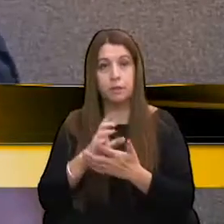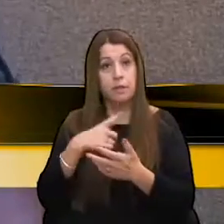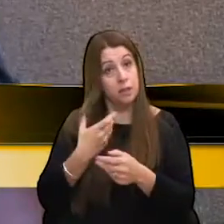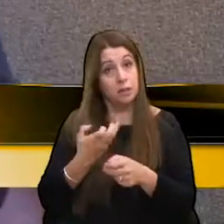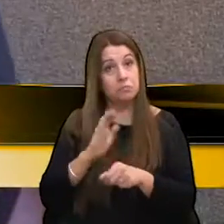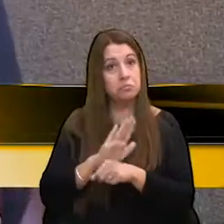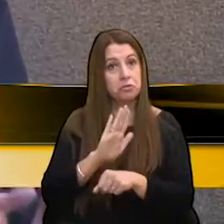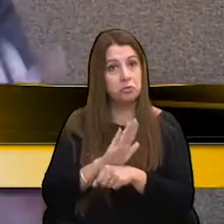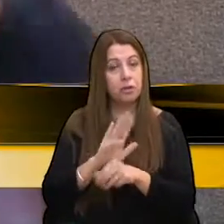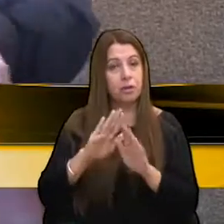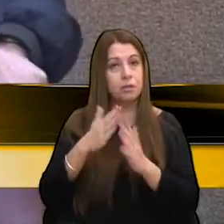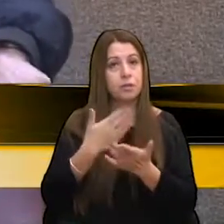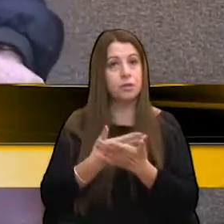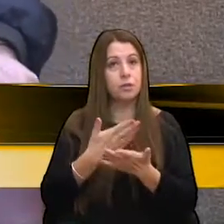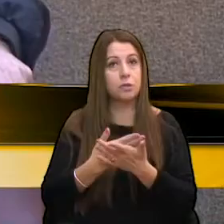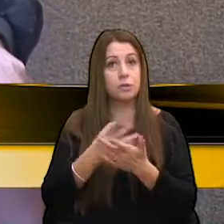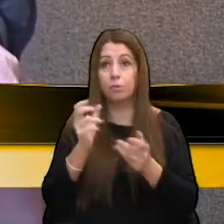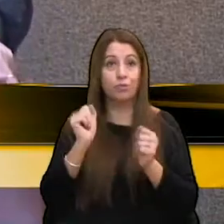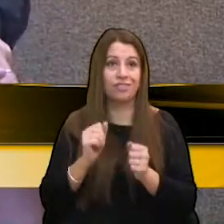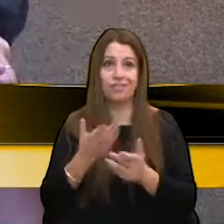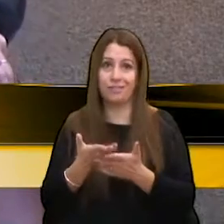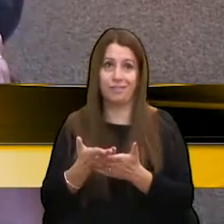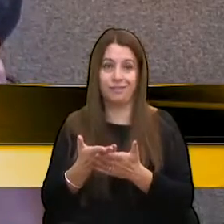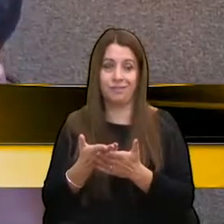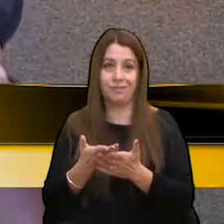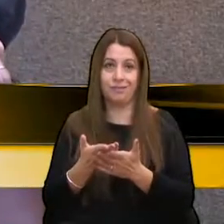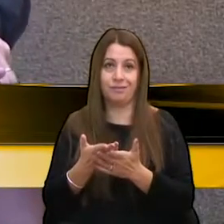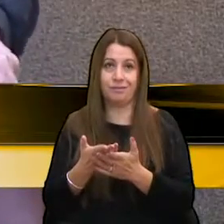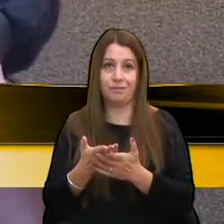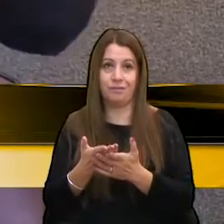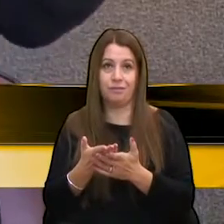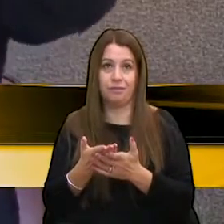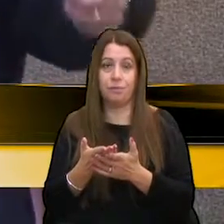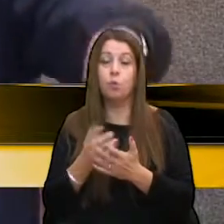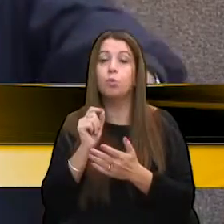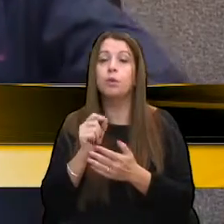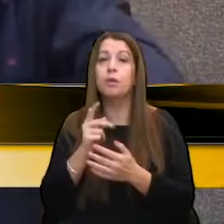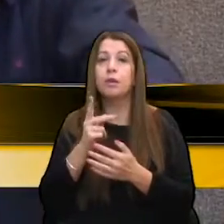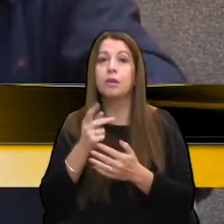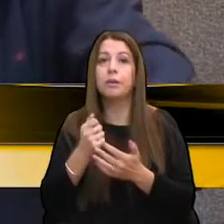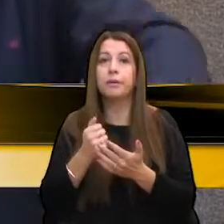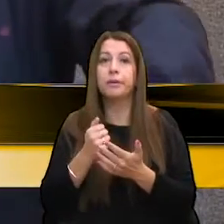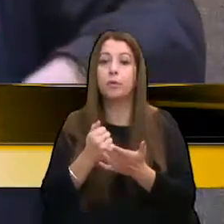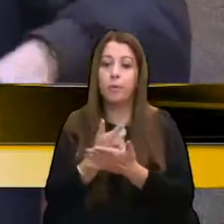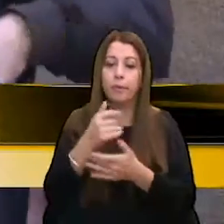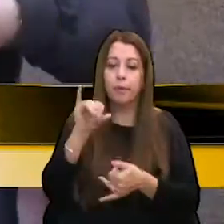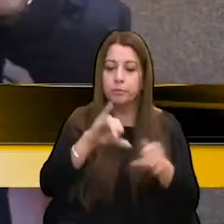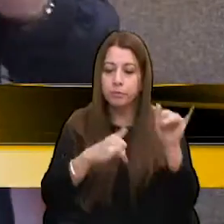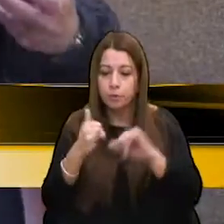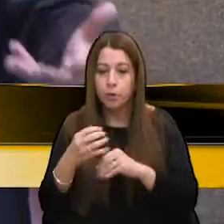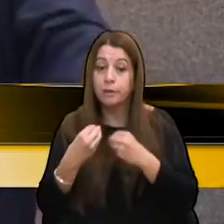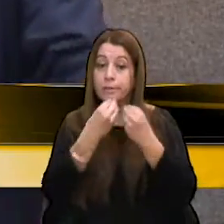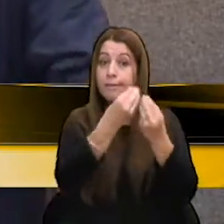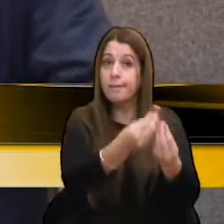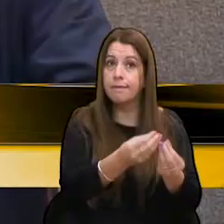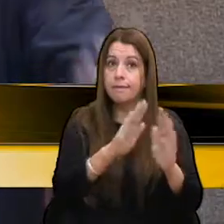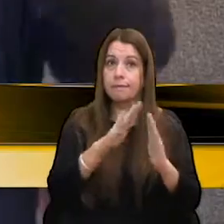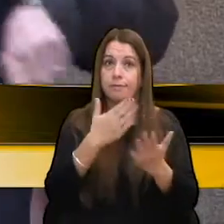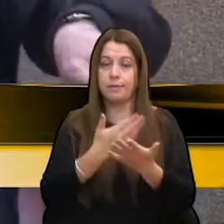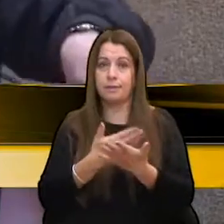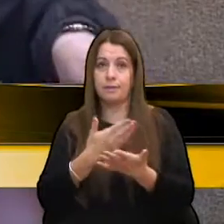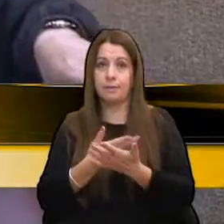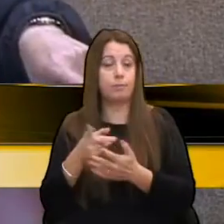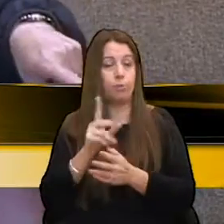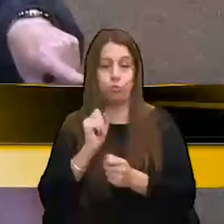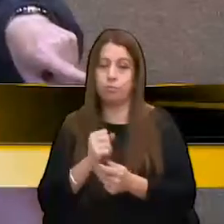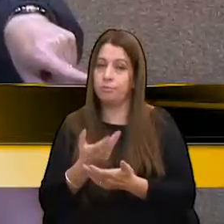queriam ajudar as escolas, mas não podiam. Que queriam comprar laboratórios e doar os laboratórios,